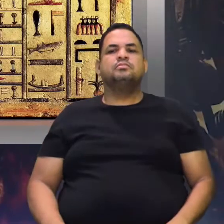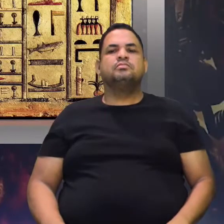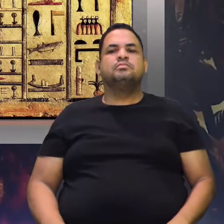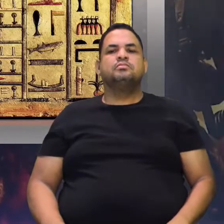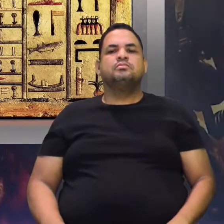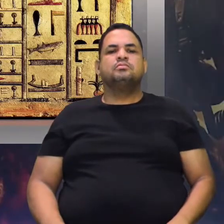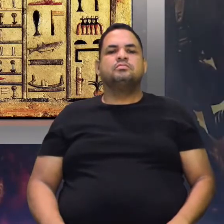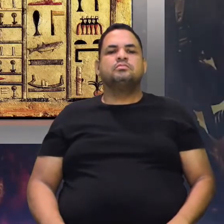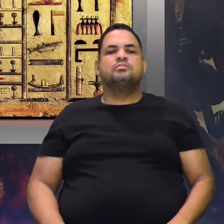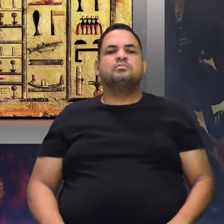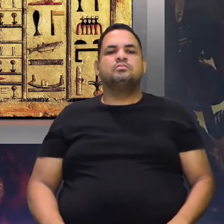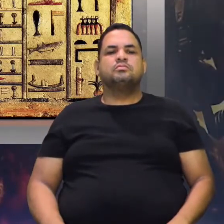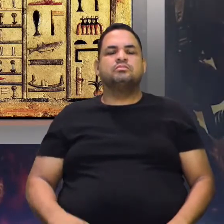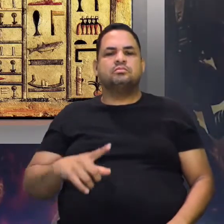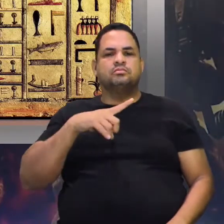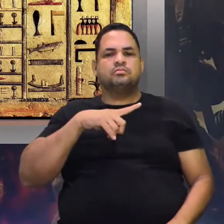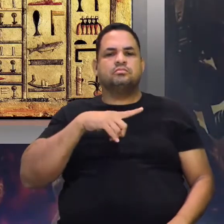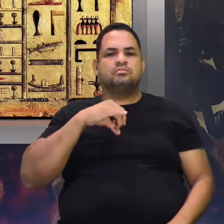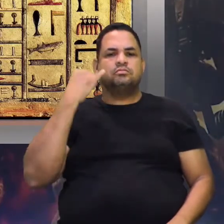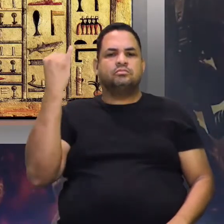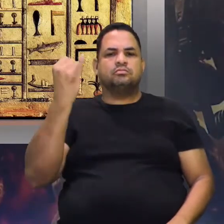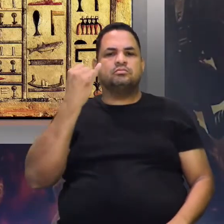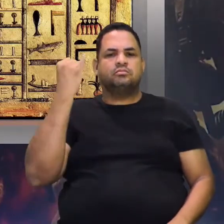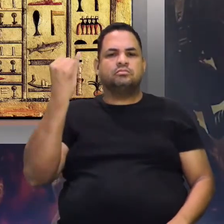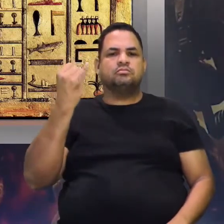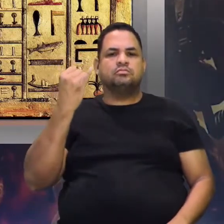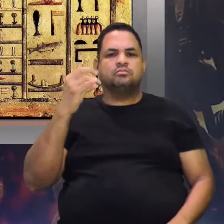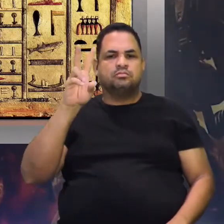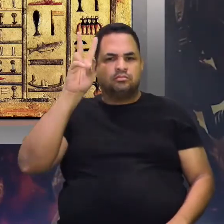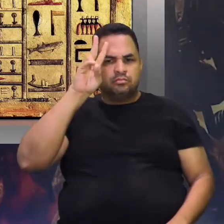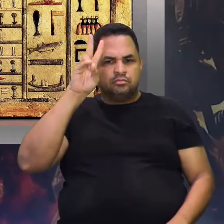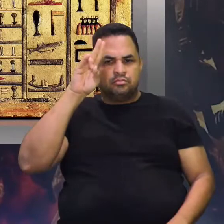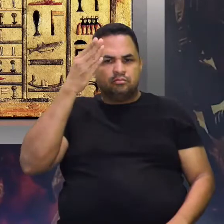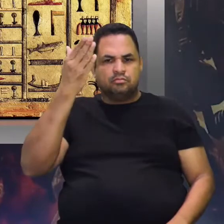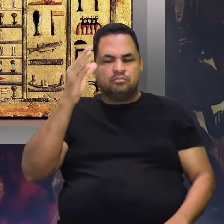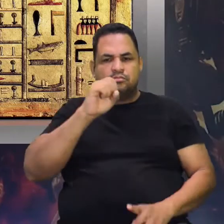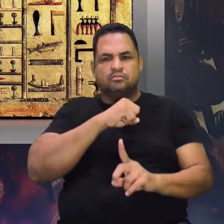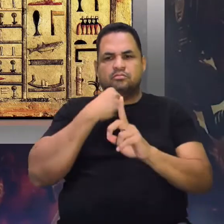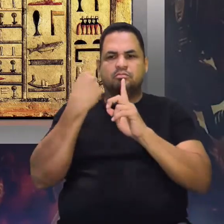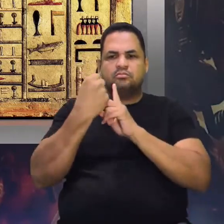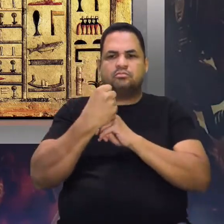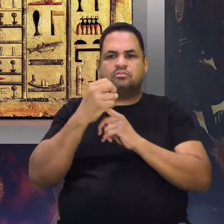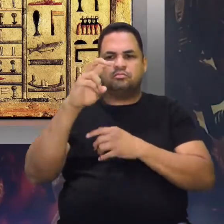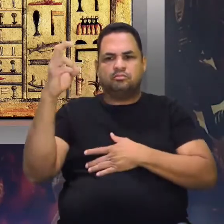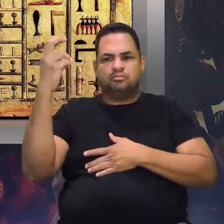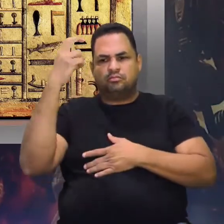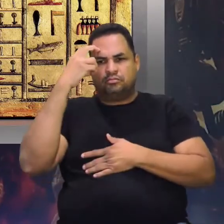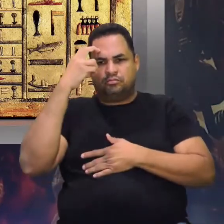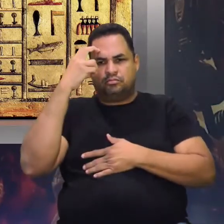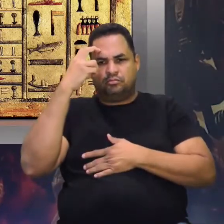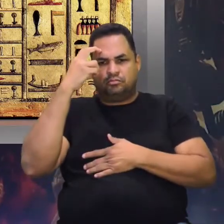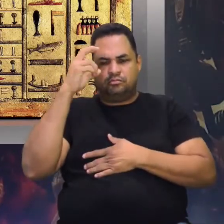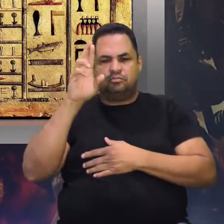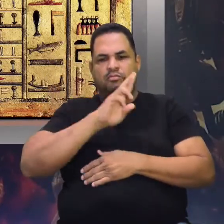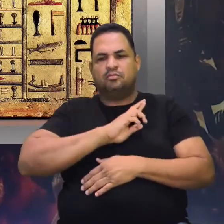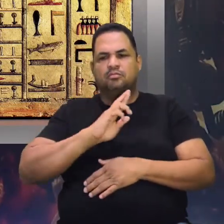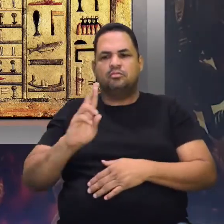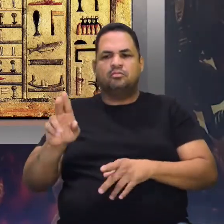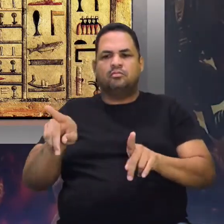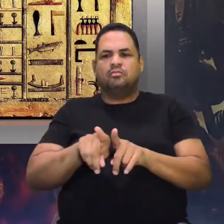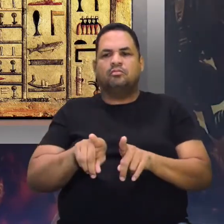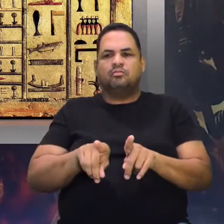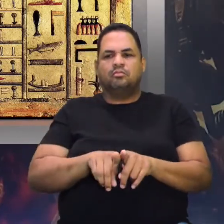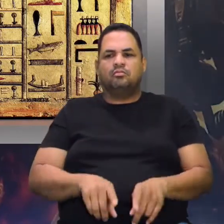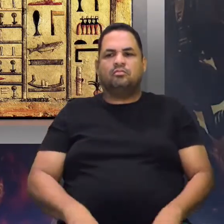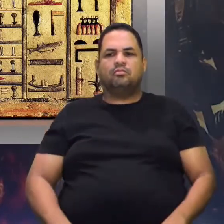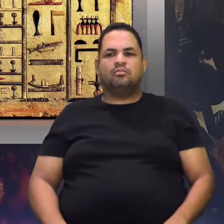Então, o hieróglifo ele tem a sua importância histórica, social, cultural, religiosa.